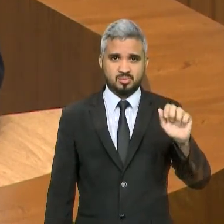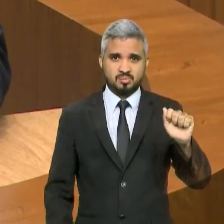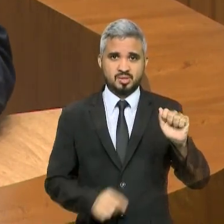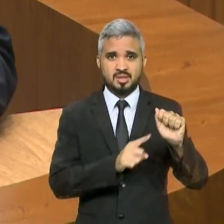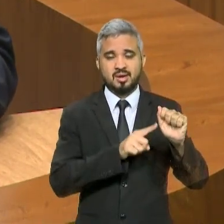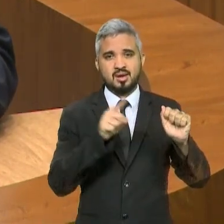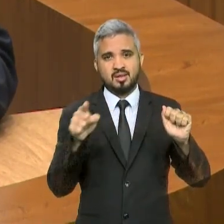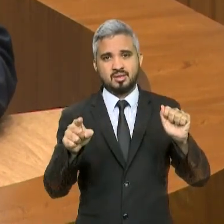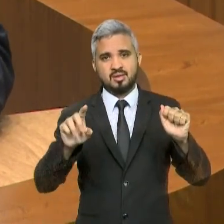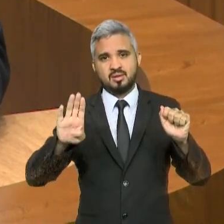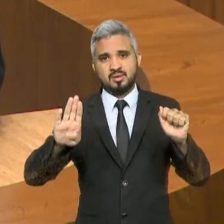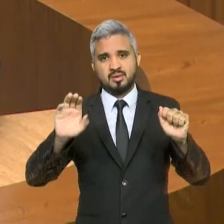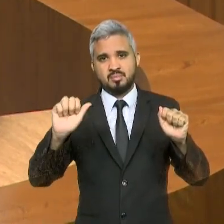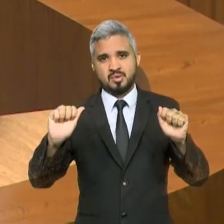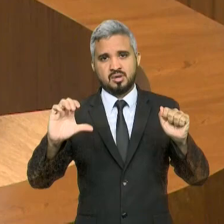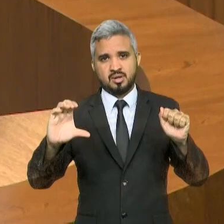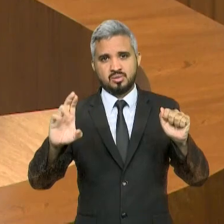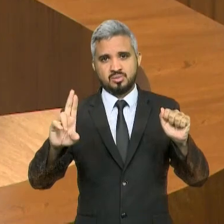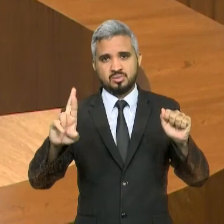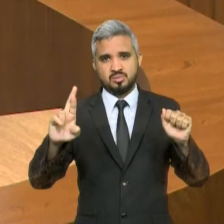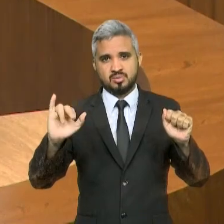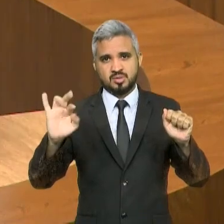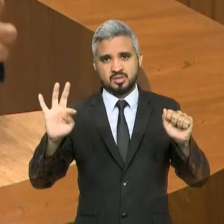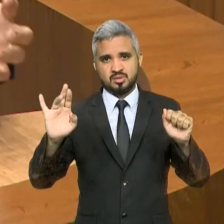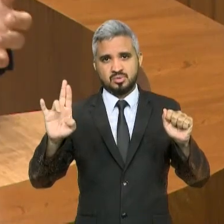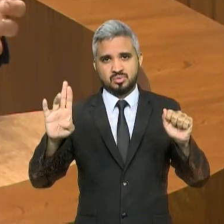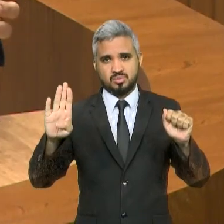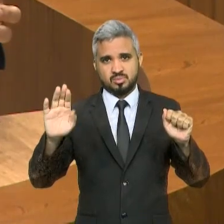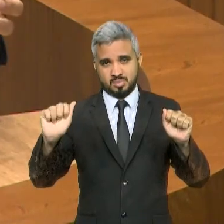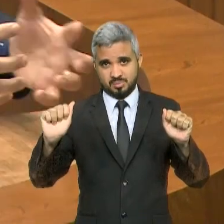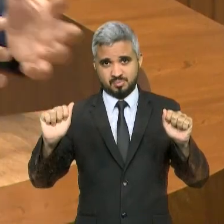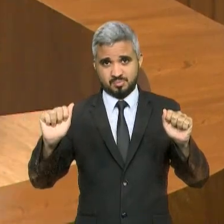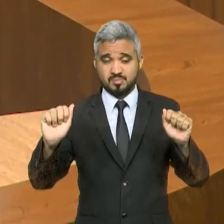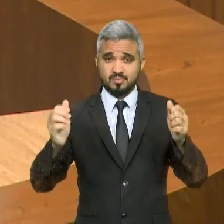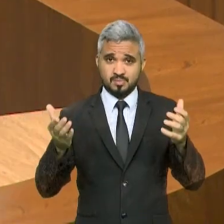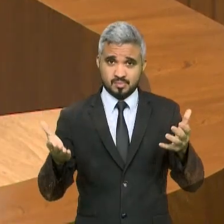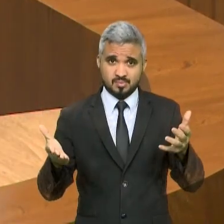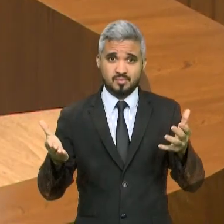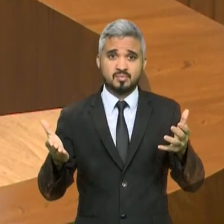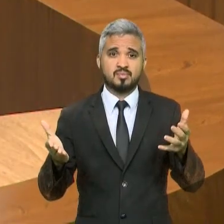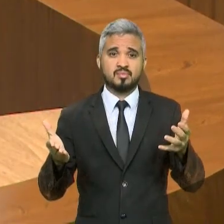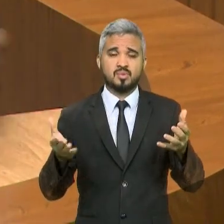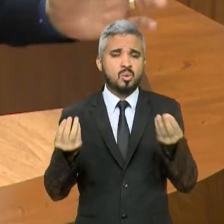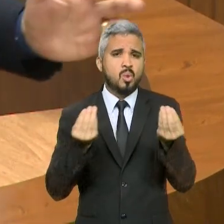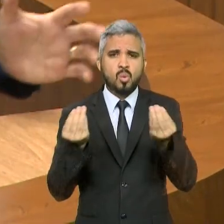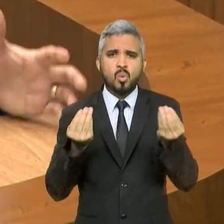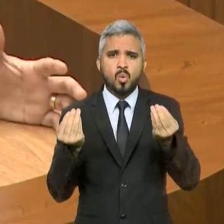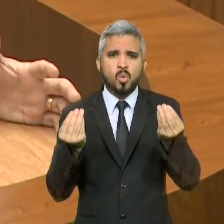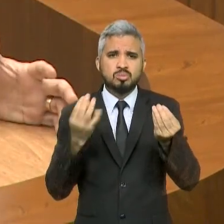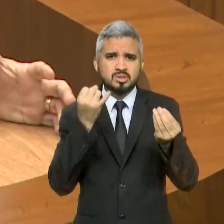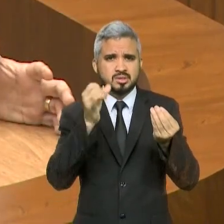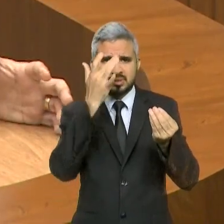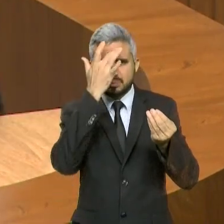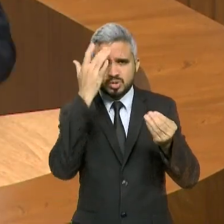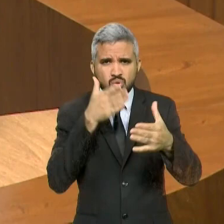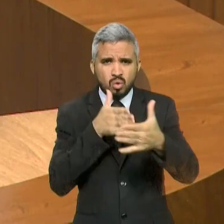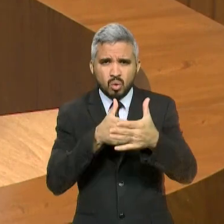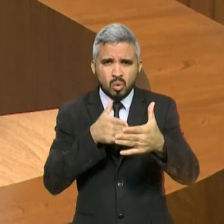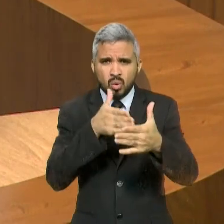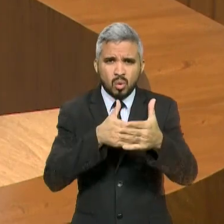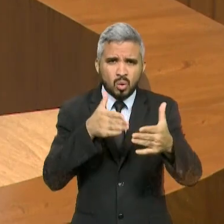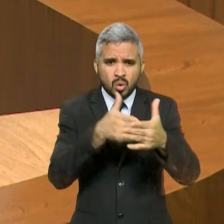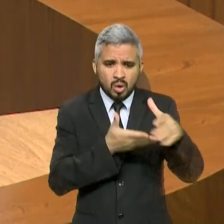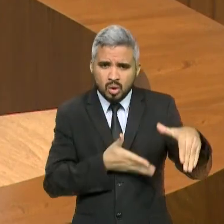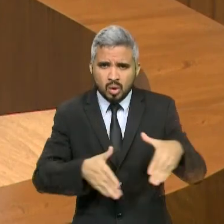senhor presidente, em uma região que as pessoas não têm o direito de ir e vir. Não, como é que pode um